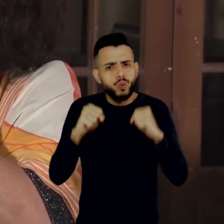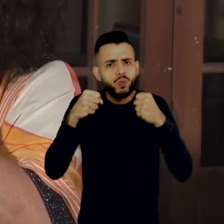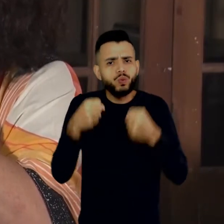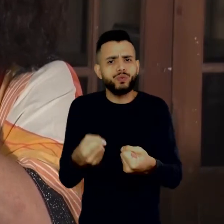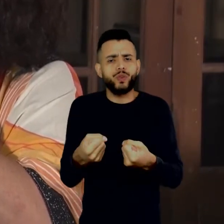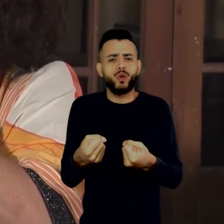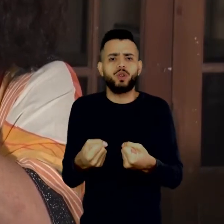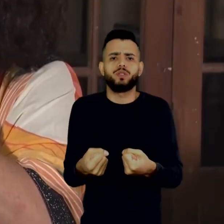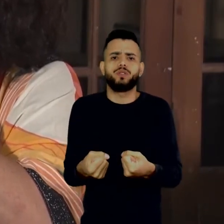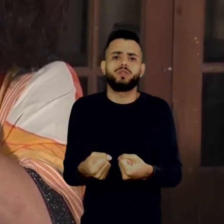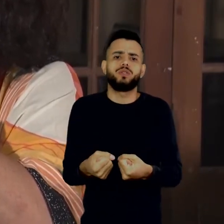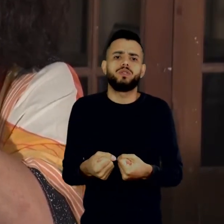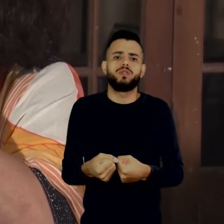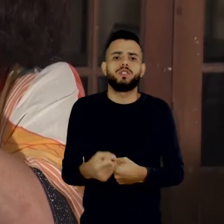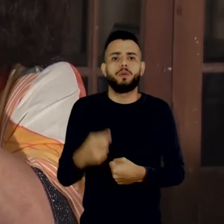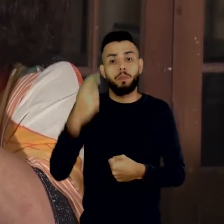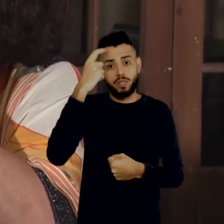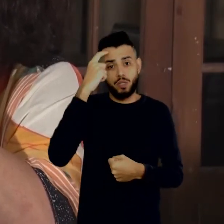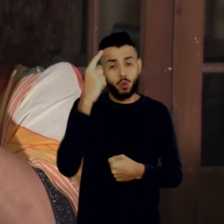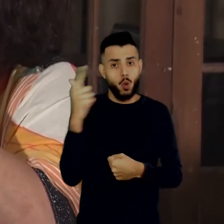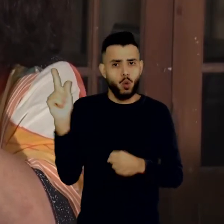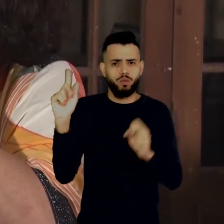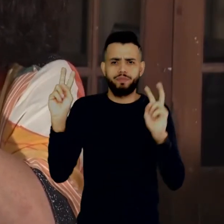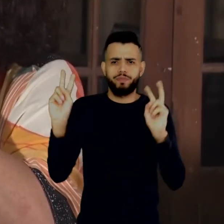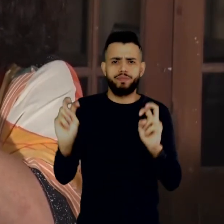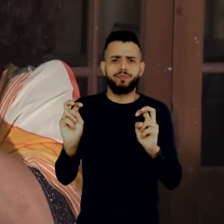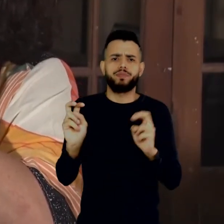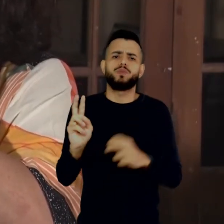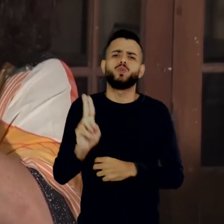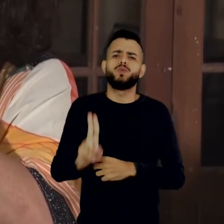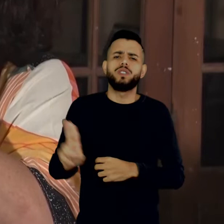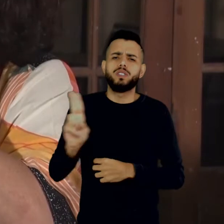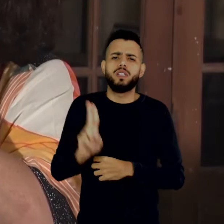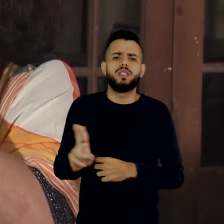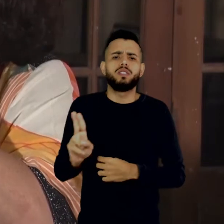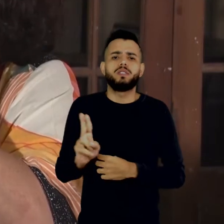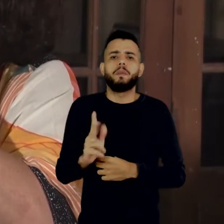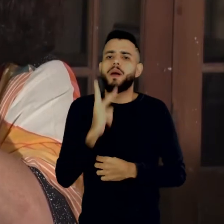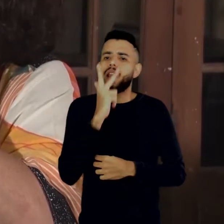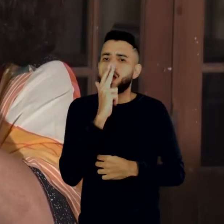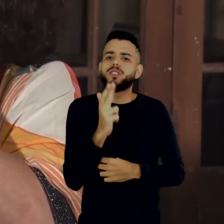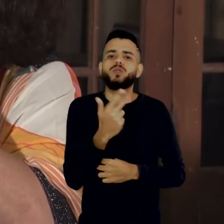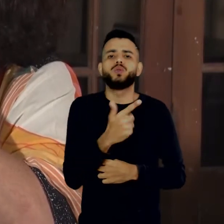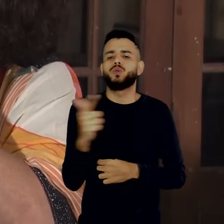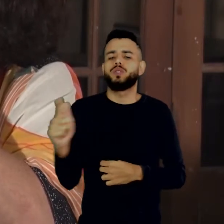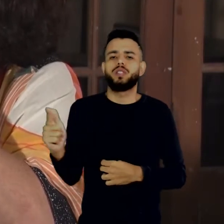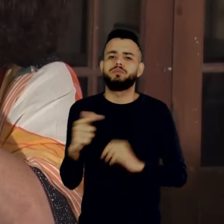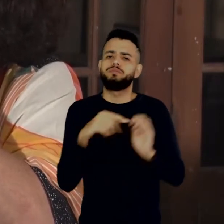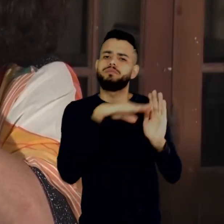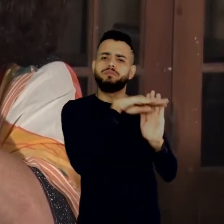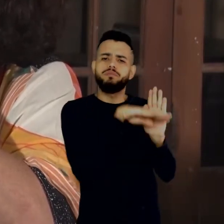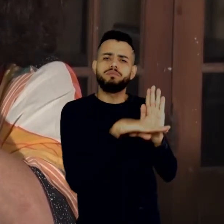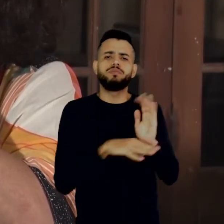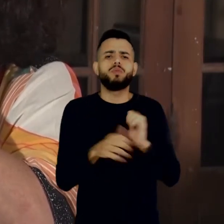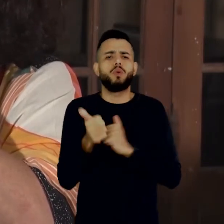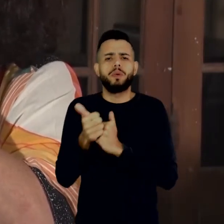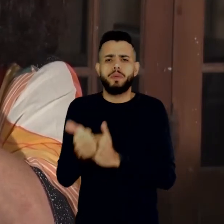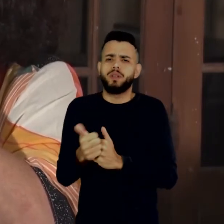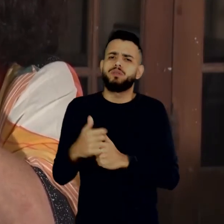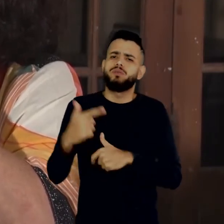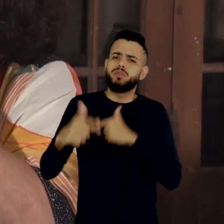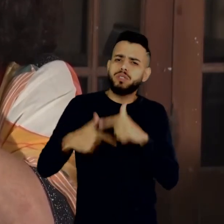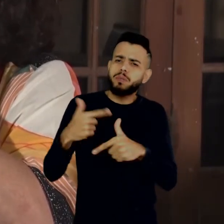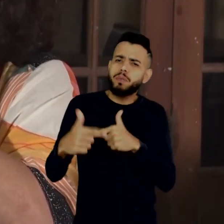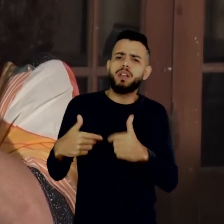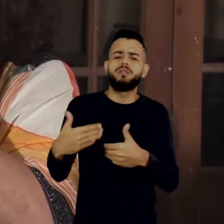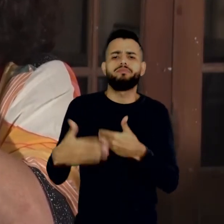já trazendo uma outra questão, as universidades ainda não têm bons programas de acompanhamento do desempenho e